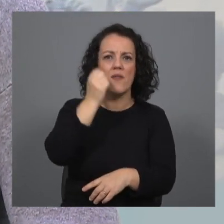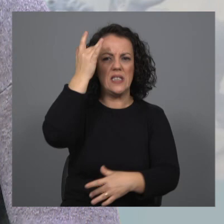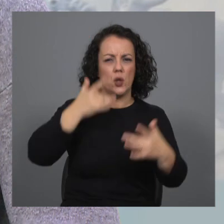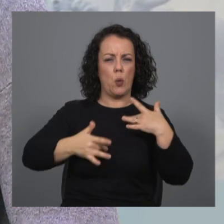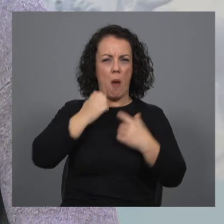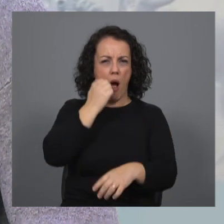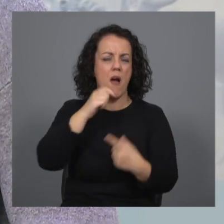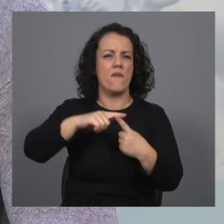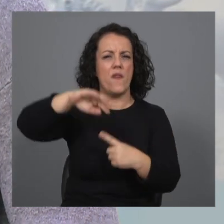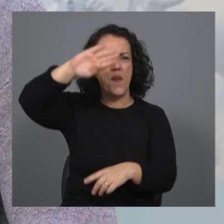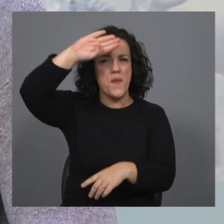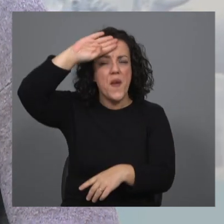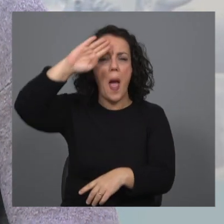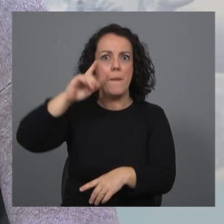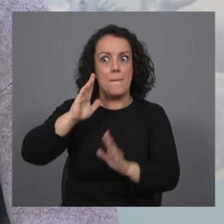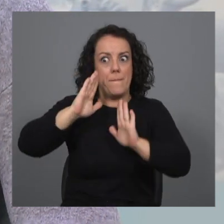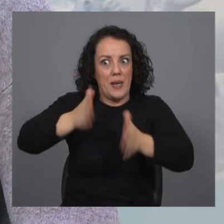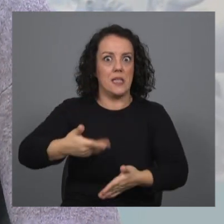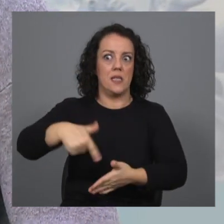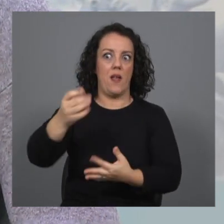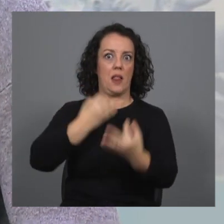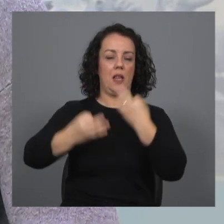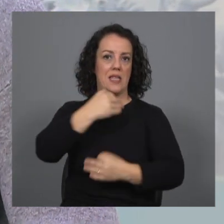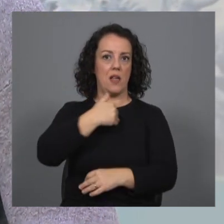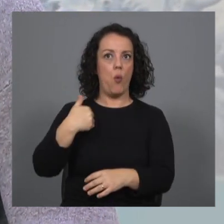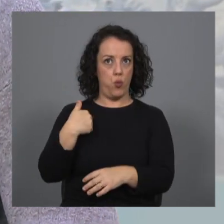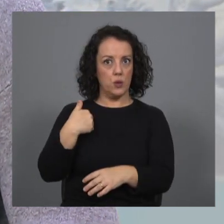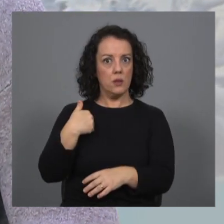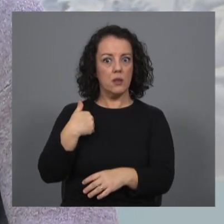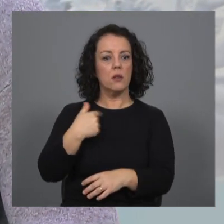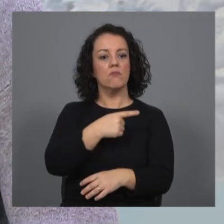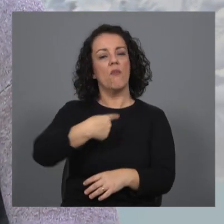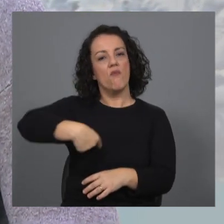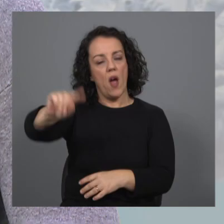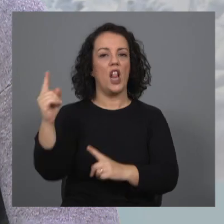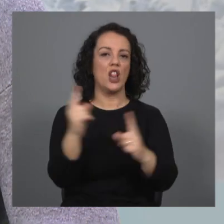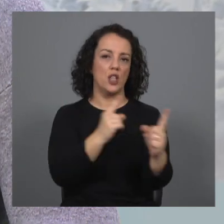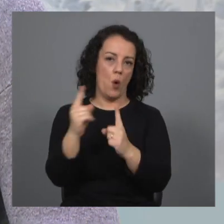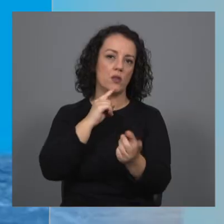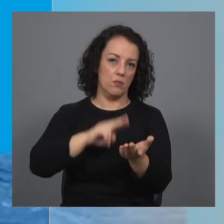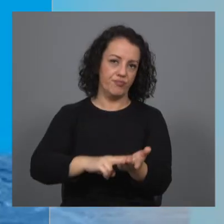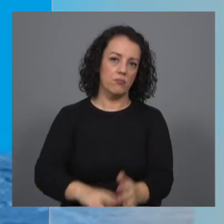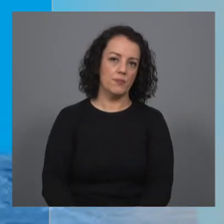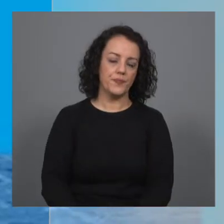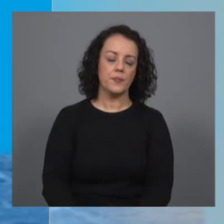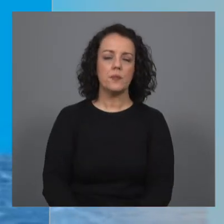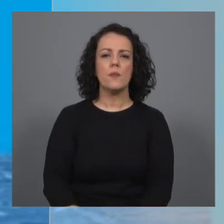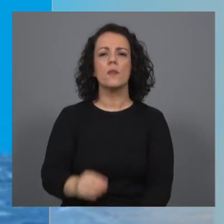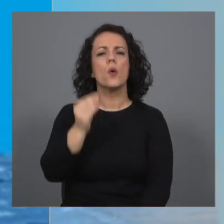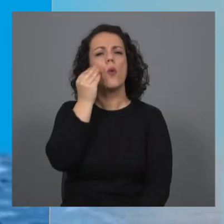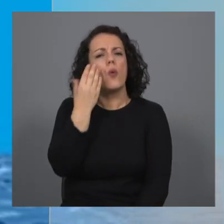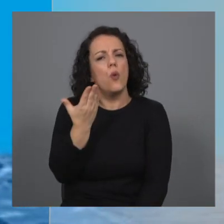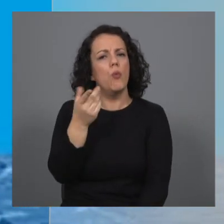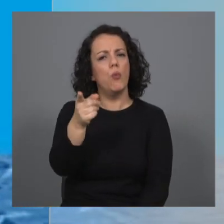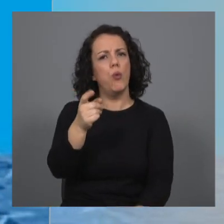febre, precisam de recorrer a um serviço de saúde e acabam mesmo por ir a transportes públicos. Que trabalho pode ser feito, ou que ajuda pode ser dada